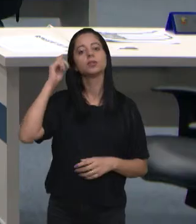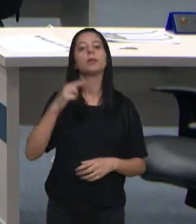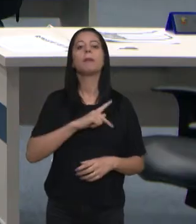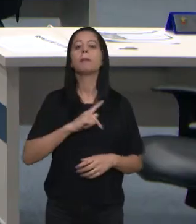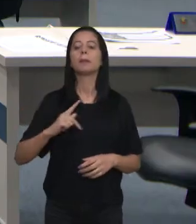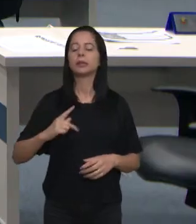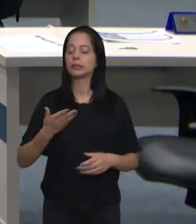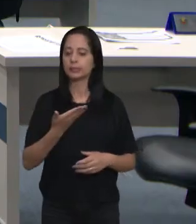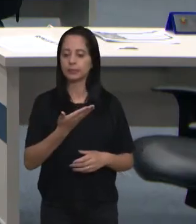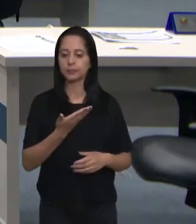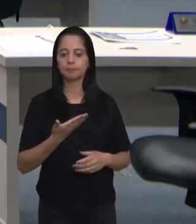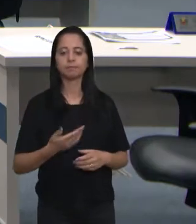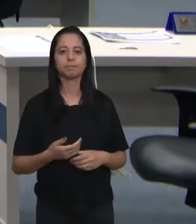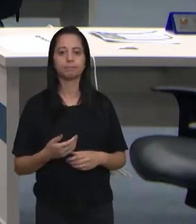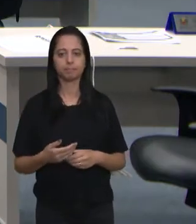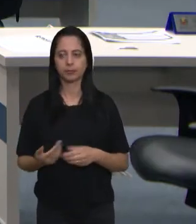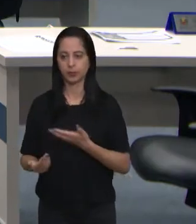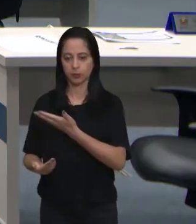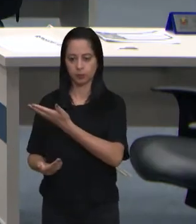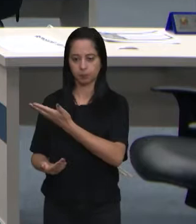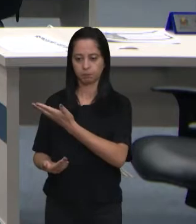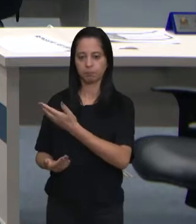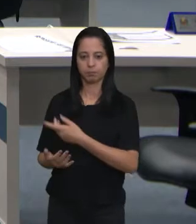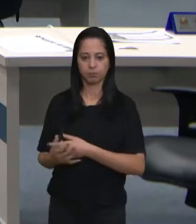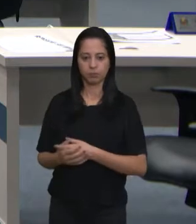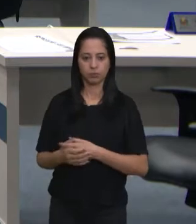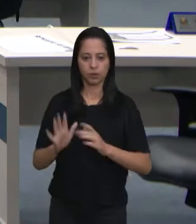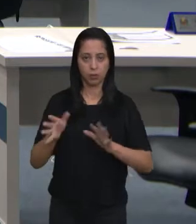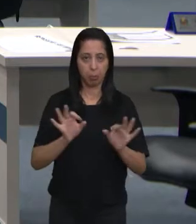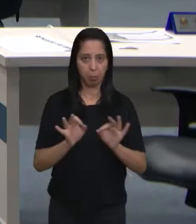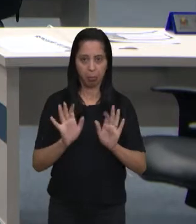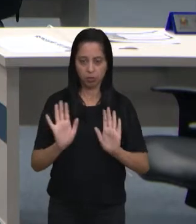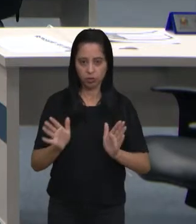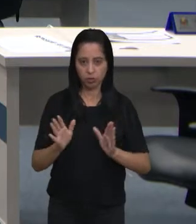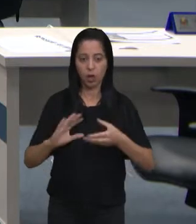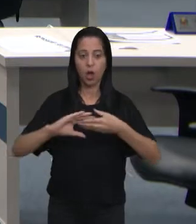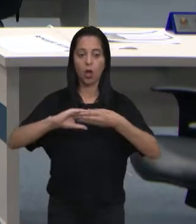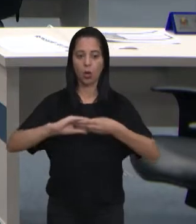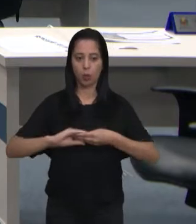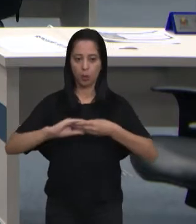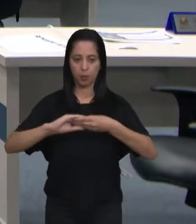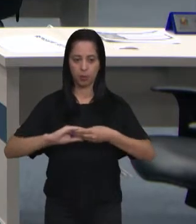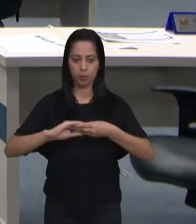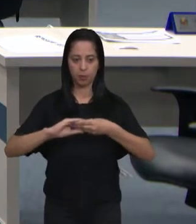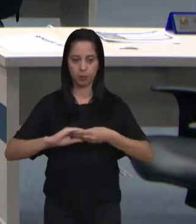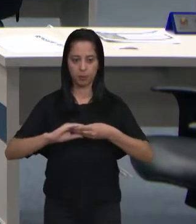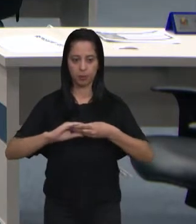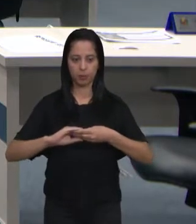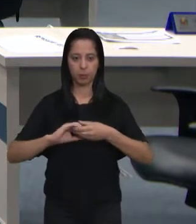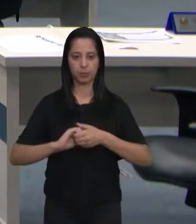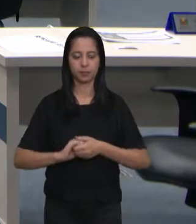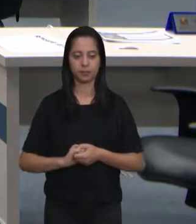presidente, senhores vereadores, já arrumei. Cumprimento aqui os servidores públicos.